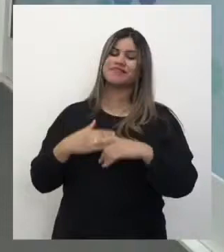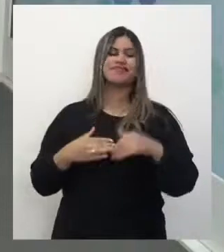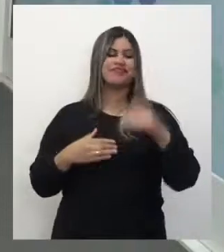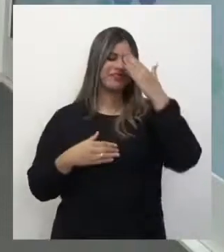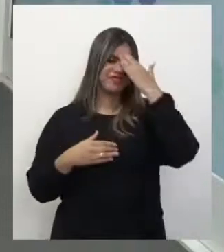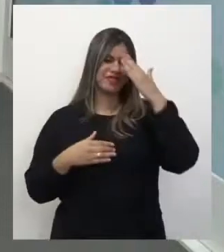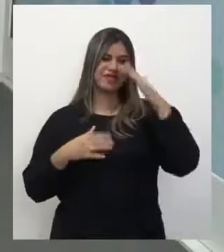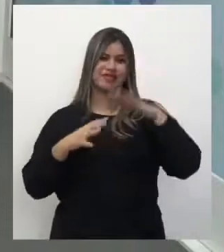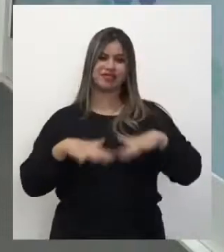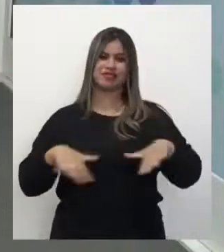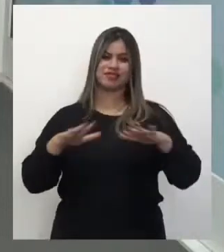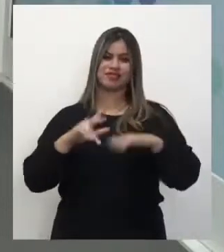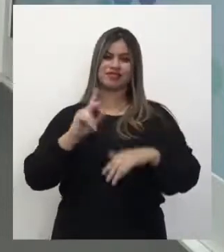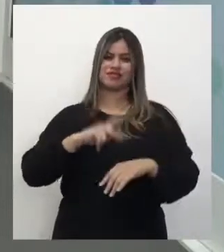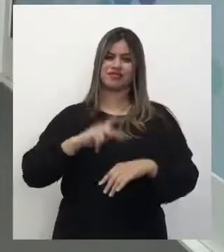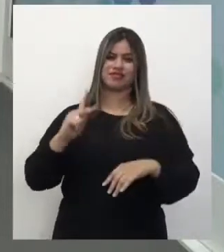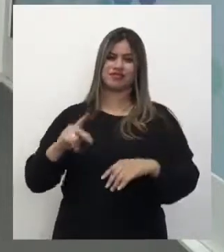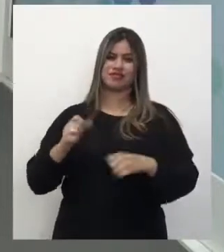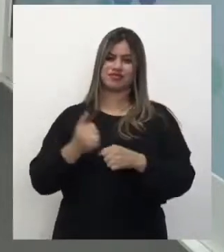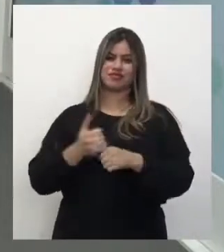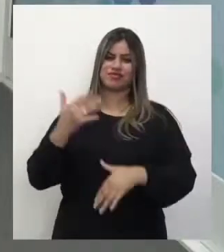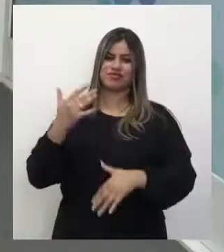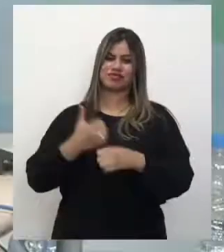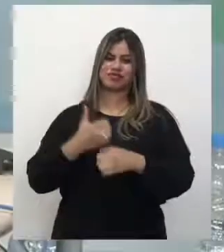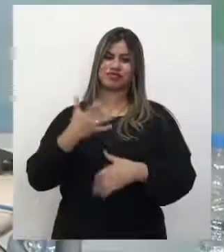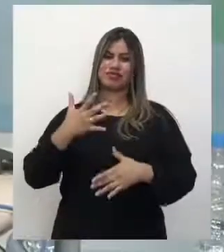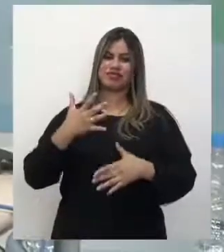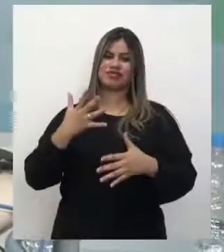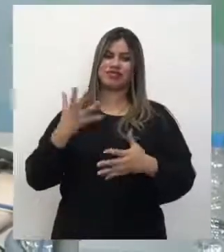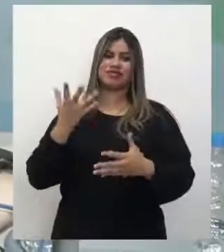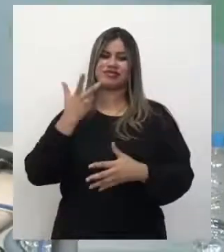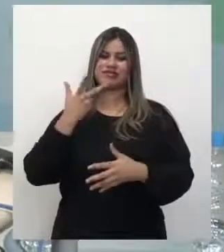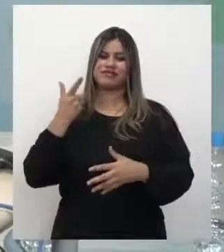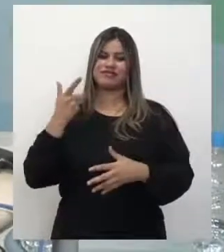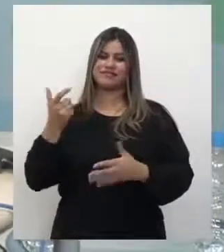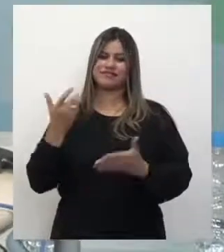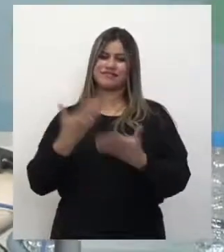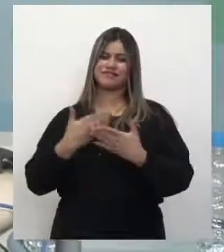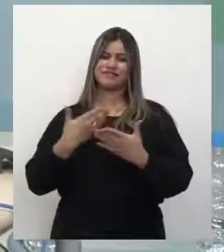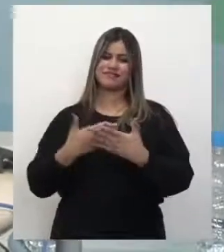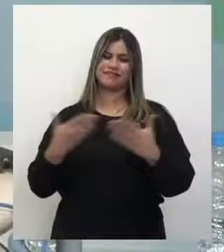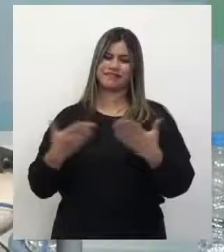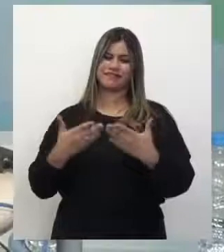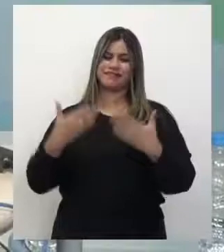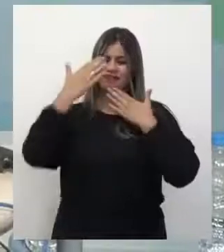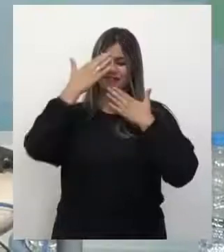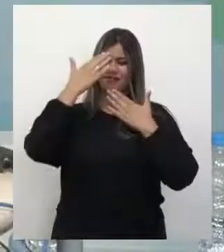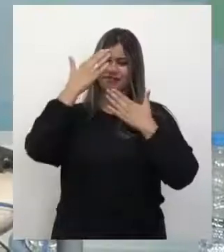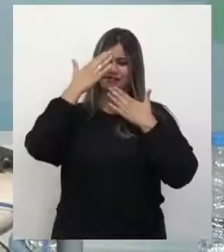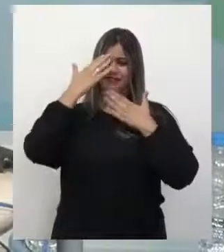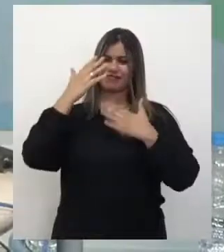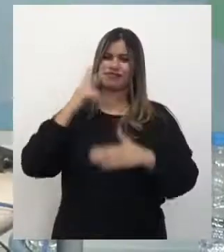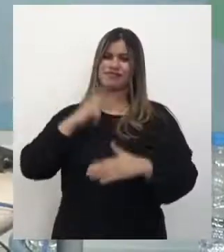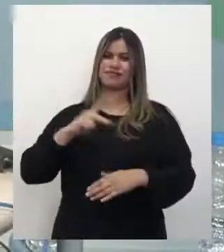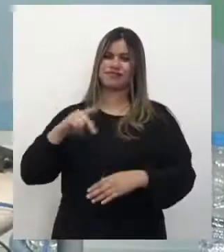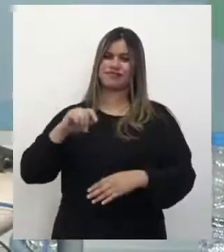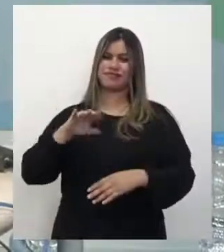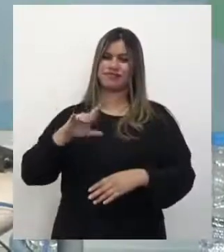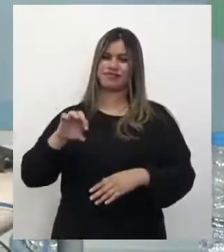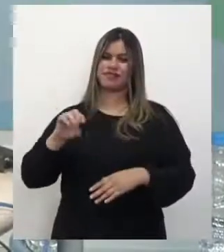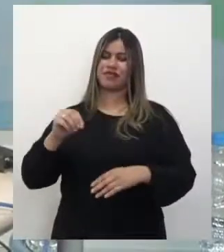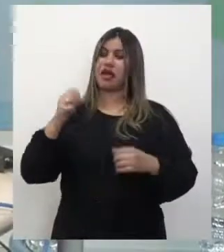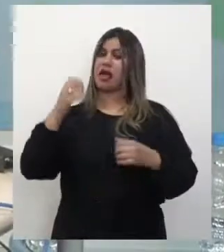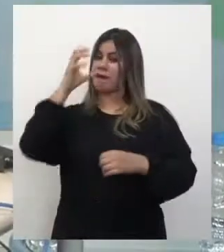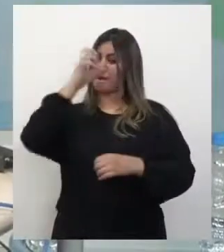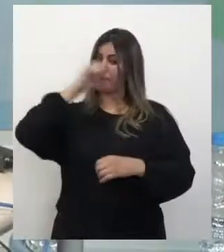nome de todos os professores que aqui no chat estão, como eu, encantados pela aula de hoje. Muitíssimo obrigada, professor Marconi. Aprendi e